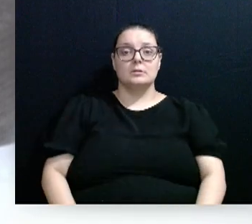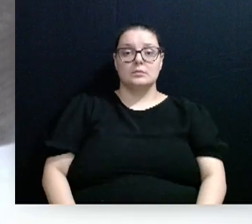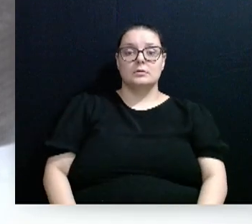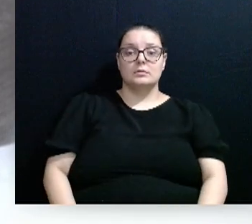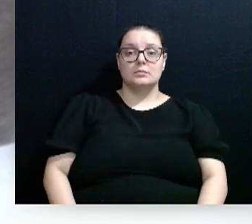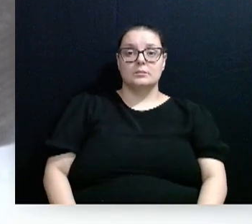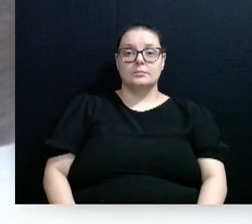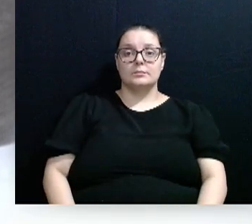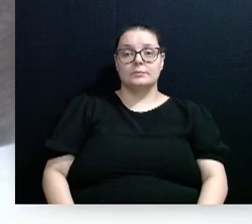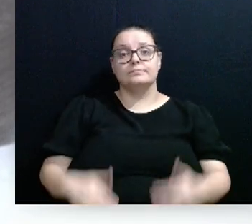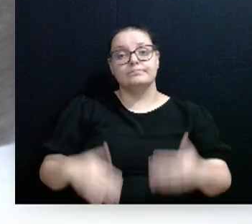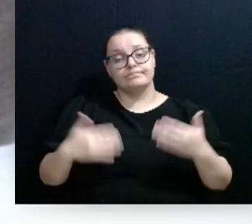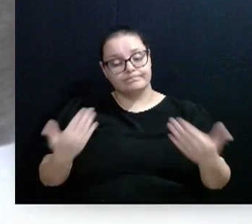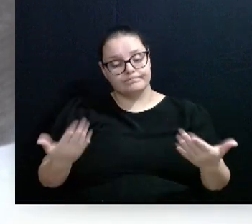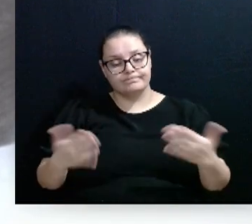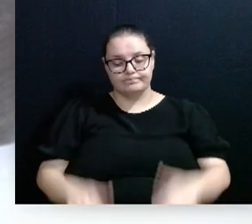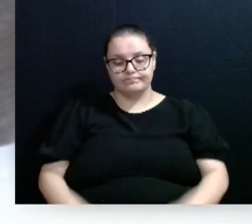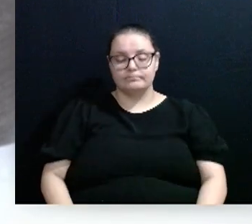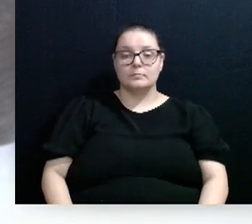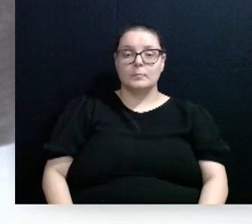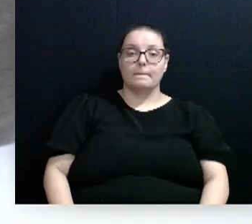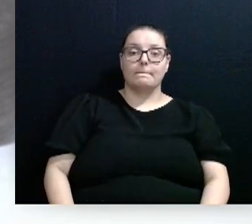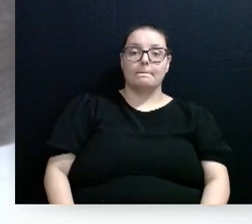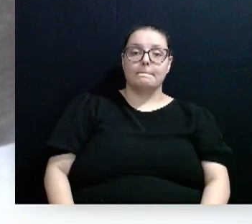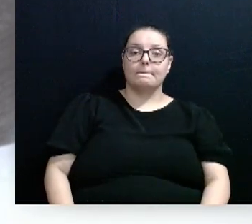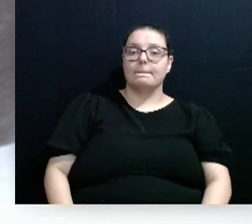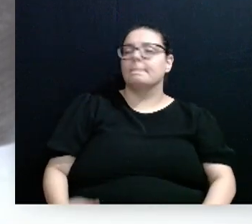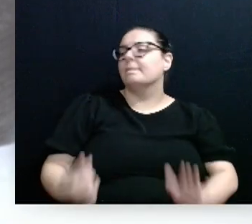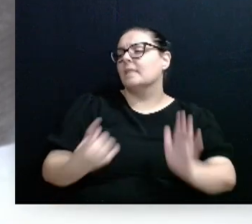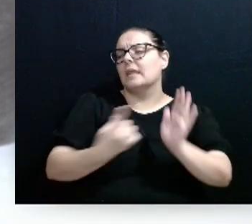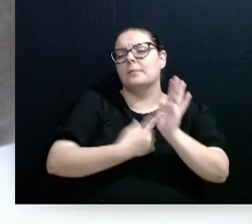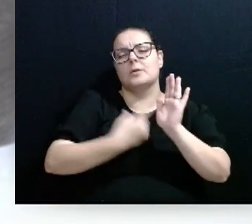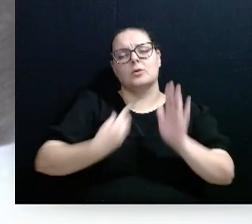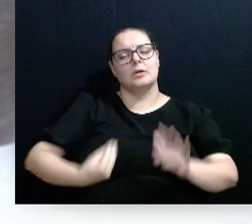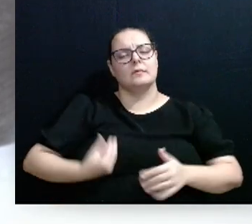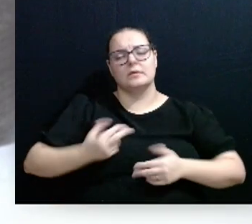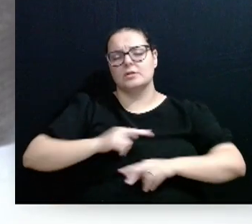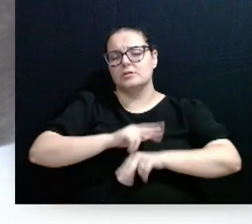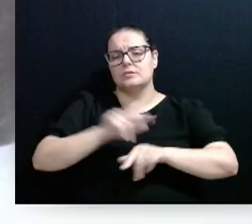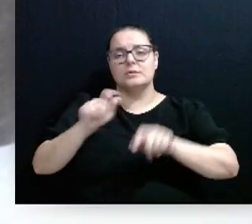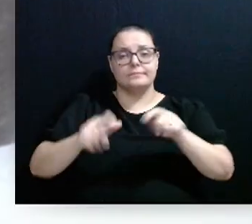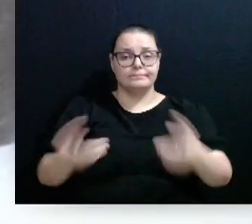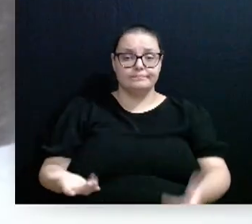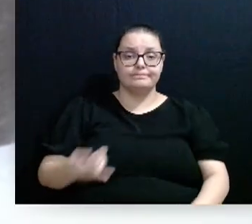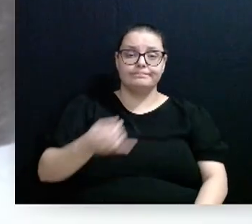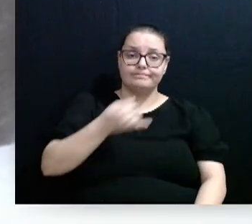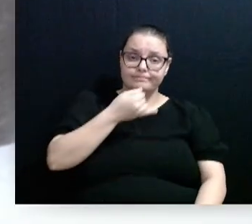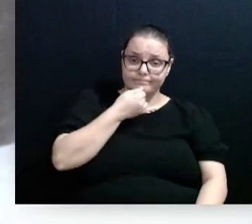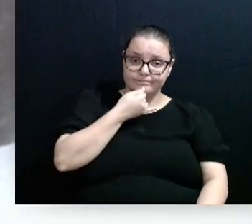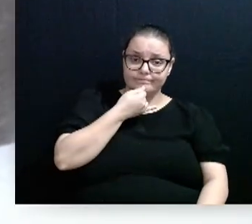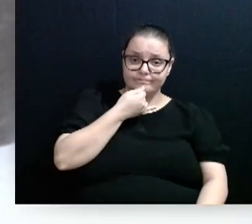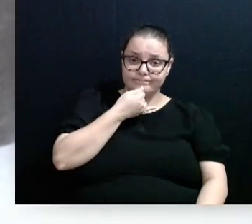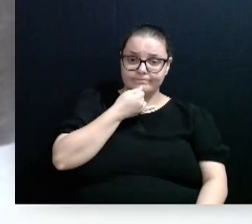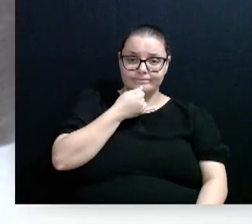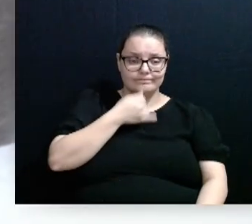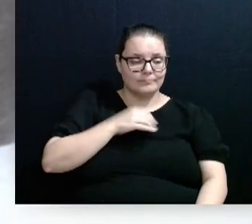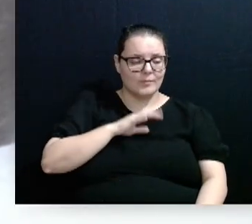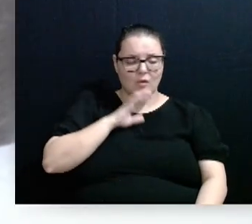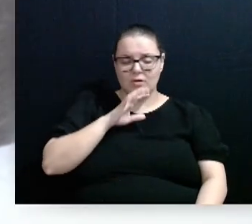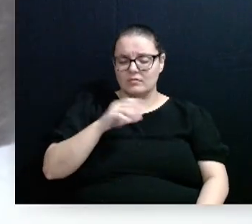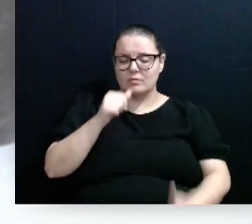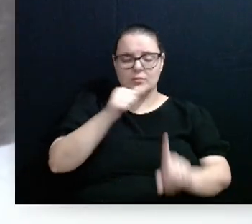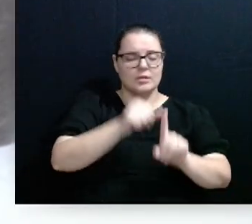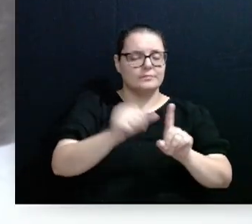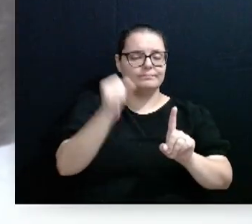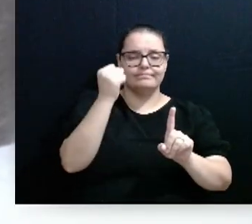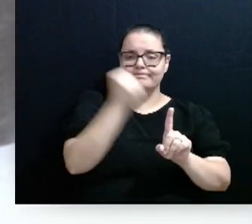foi uma pessoa, né, que marcou a vida de tanta gente aqui e ela, infelizmente, foi brutalmente assassinada num caso de